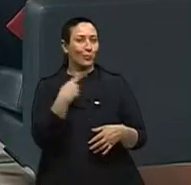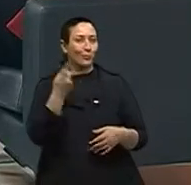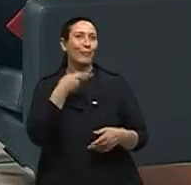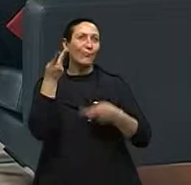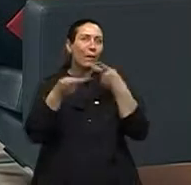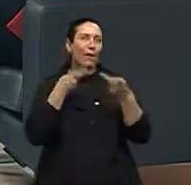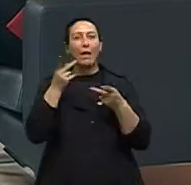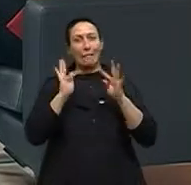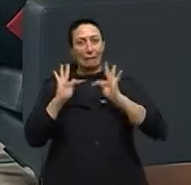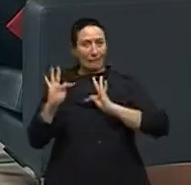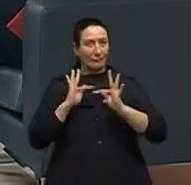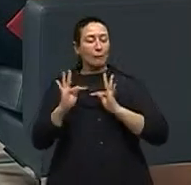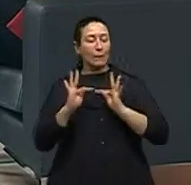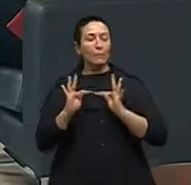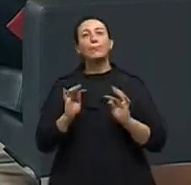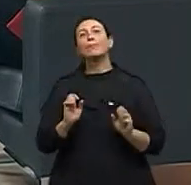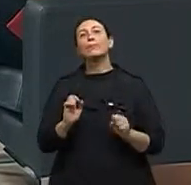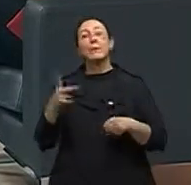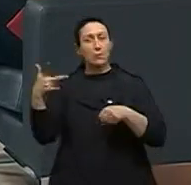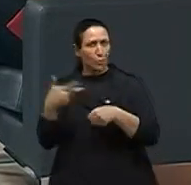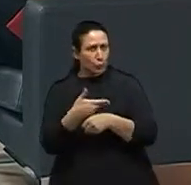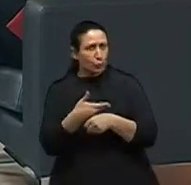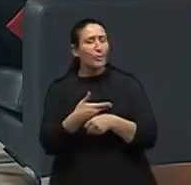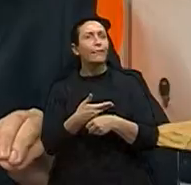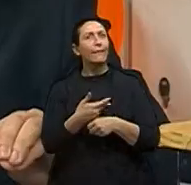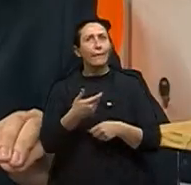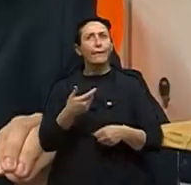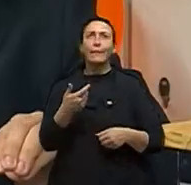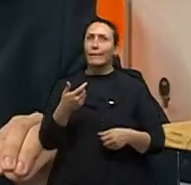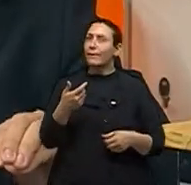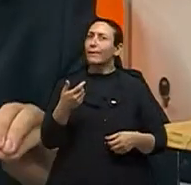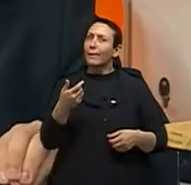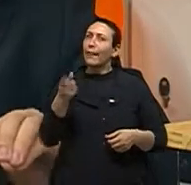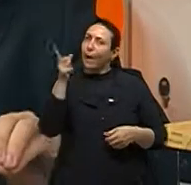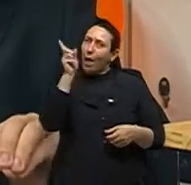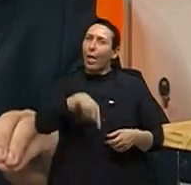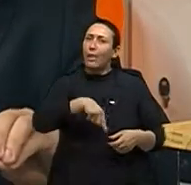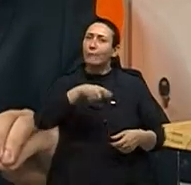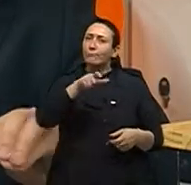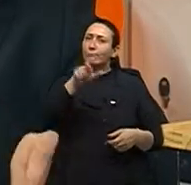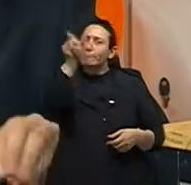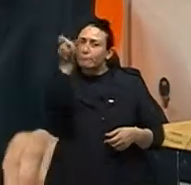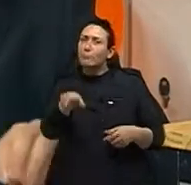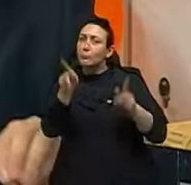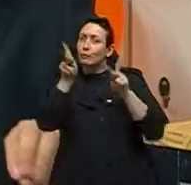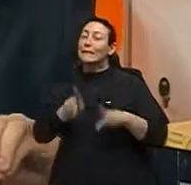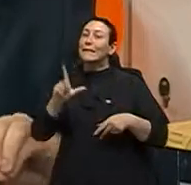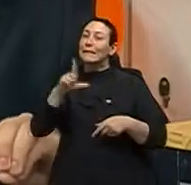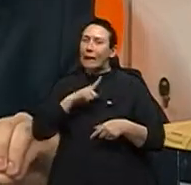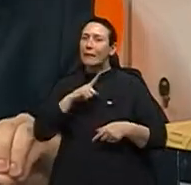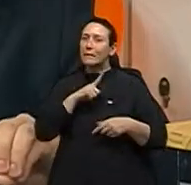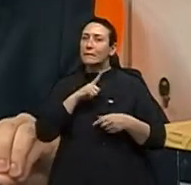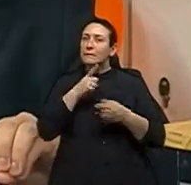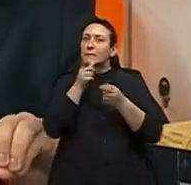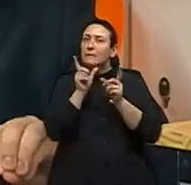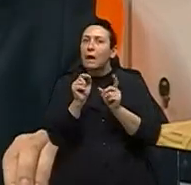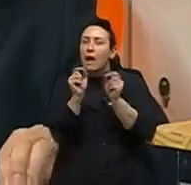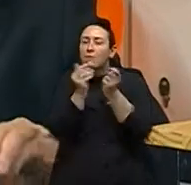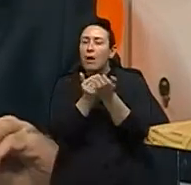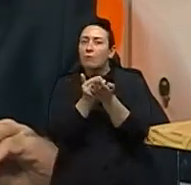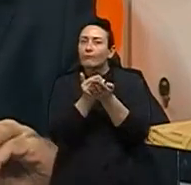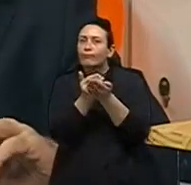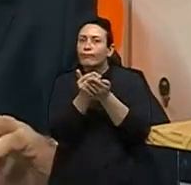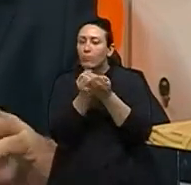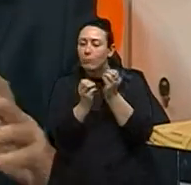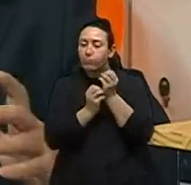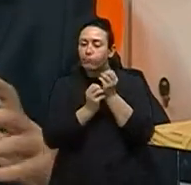em tratamento a cirurgia ela é eh para o paciente que tem um um tumor de próstata inicial Tá